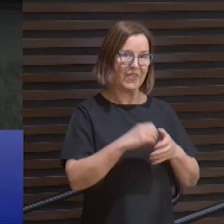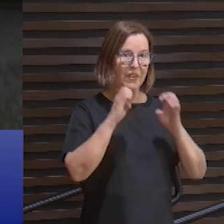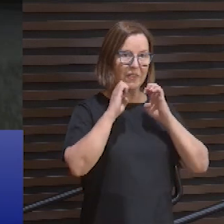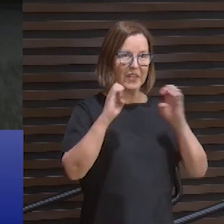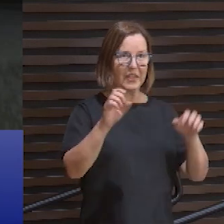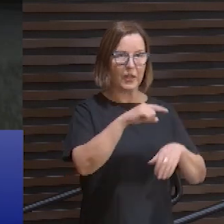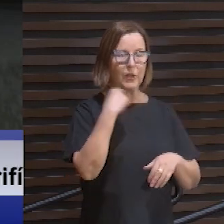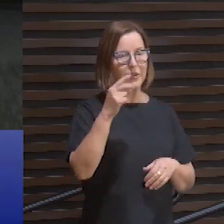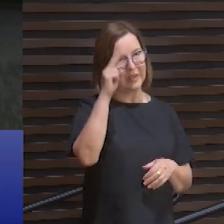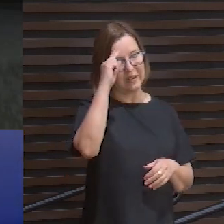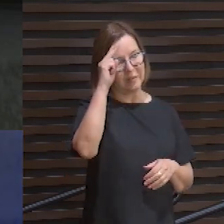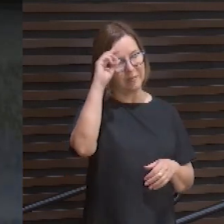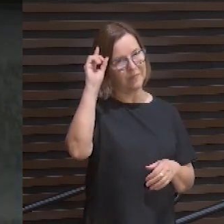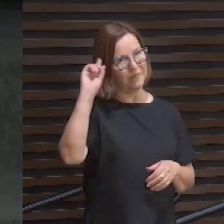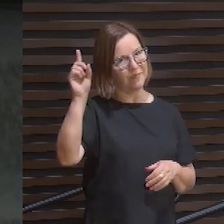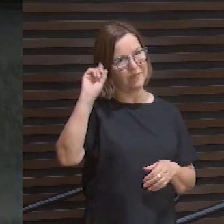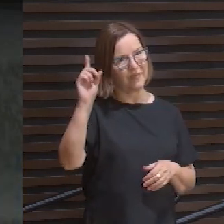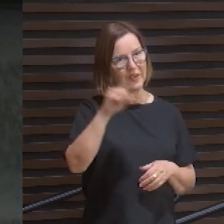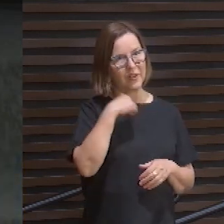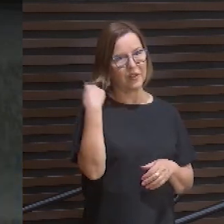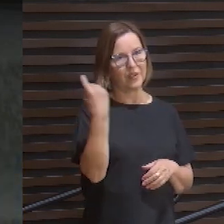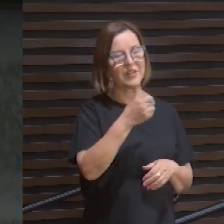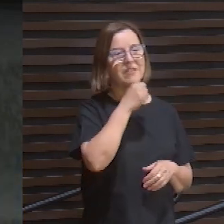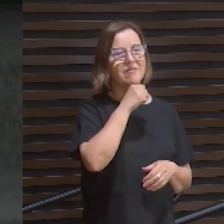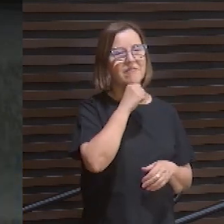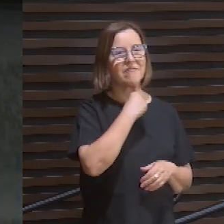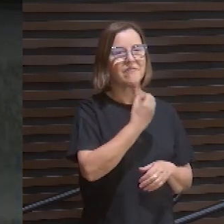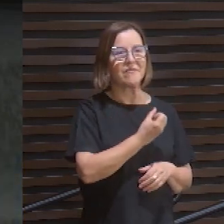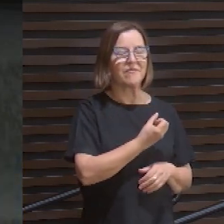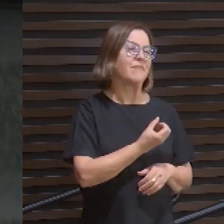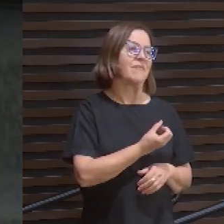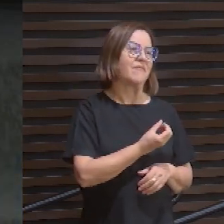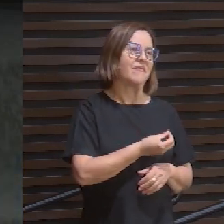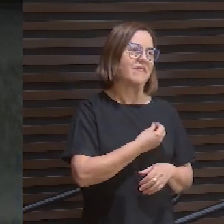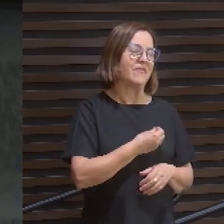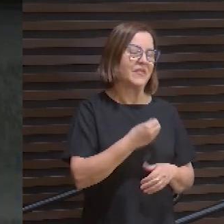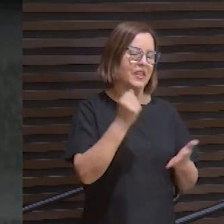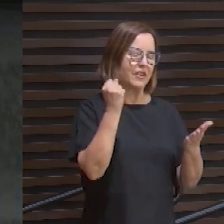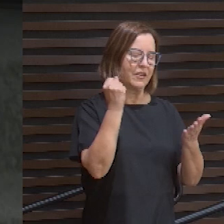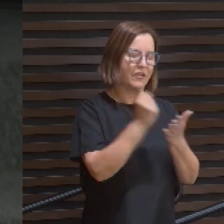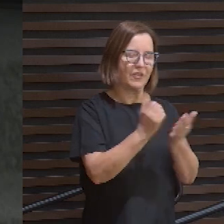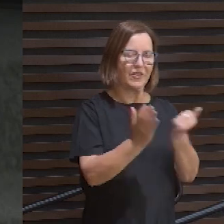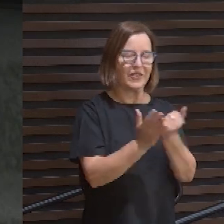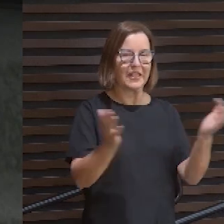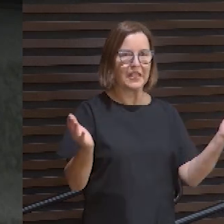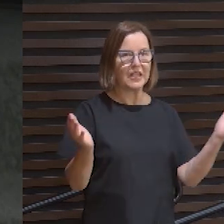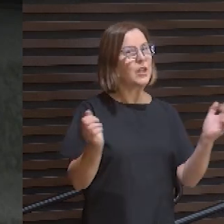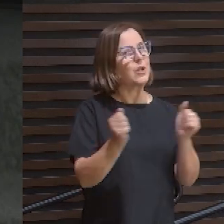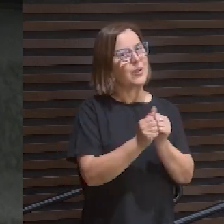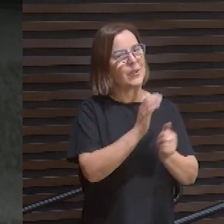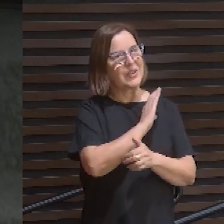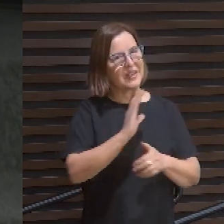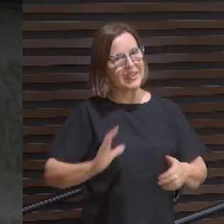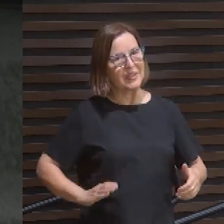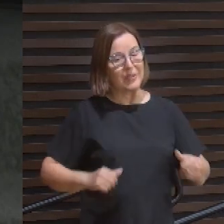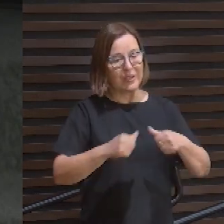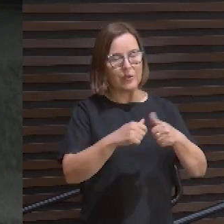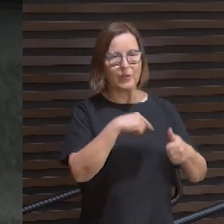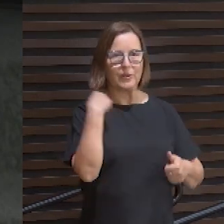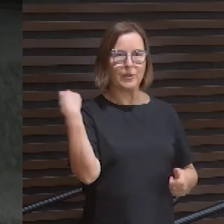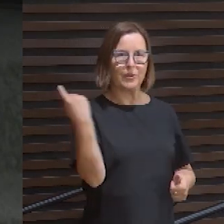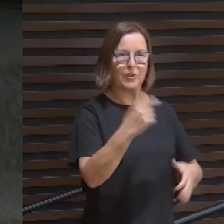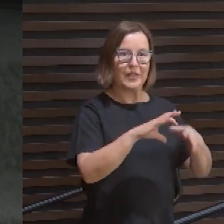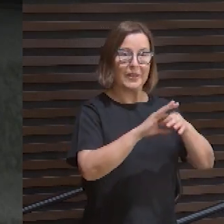lembra diariamente que o nosso velho eu foi crucificado com Cristo e isso nos liberta